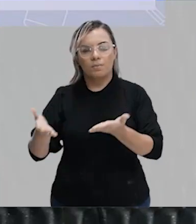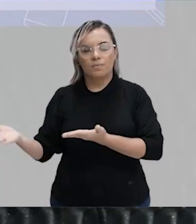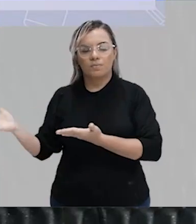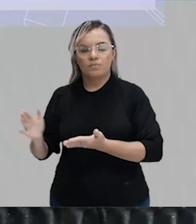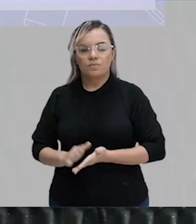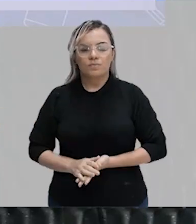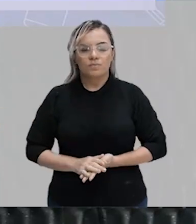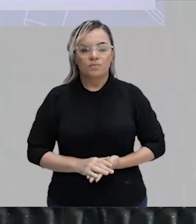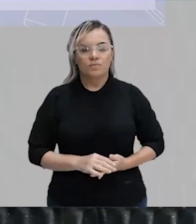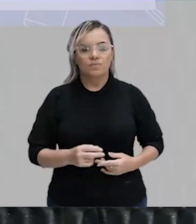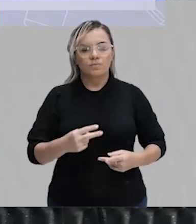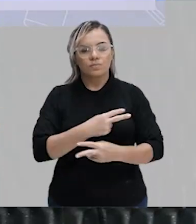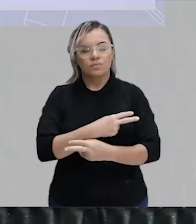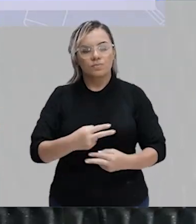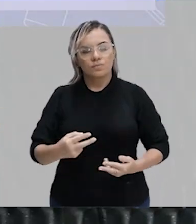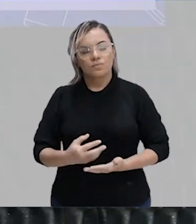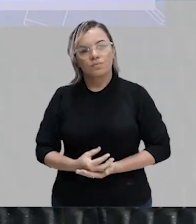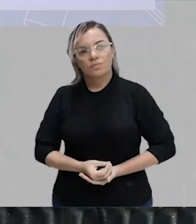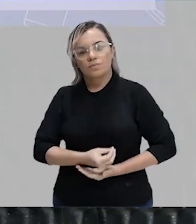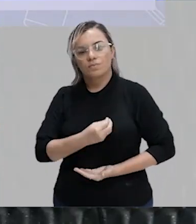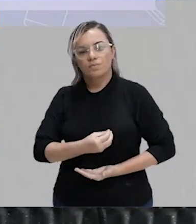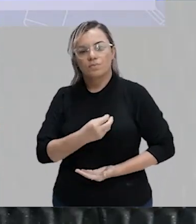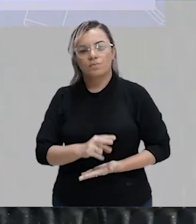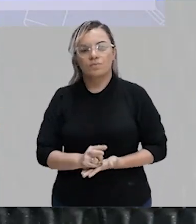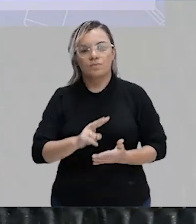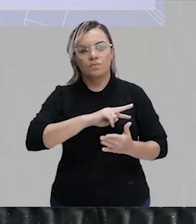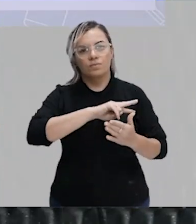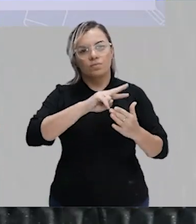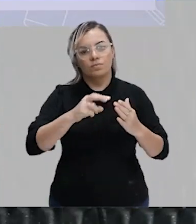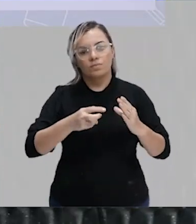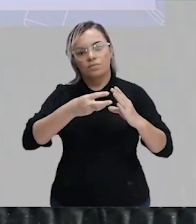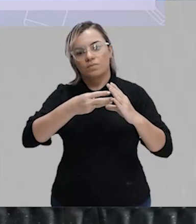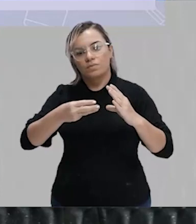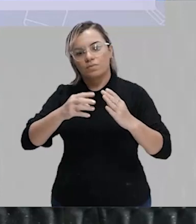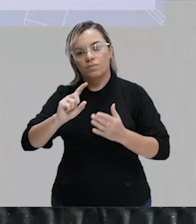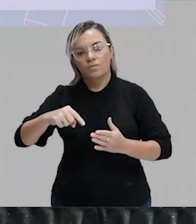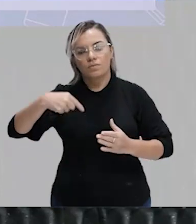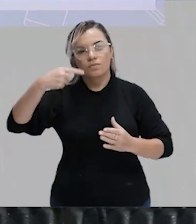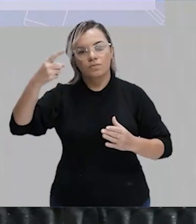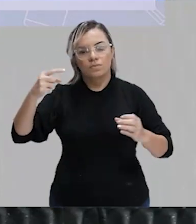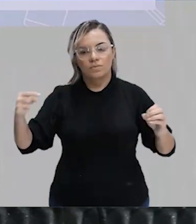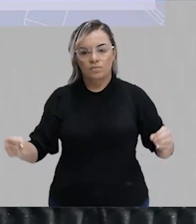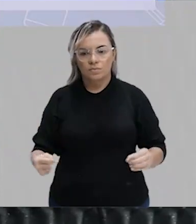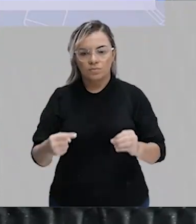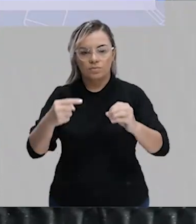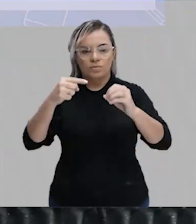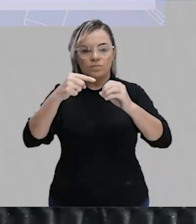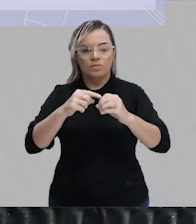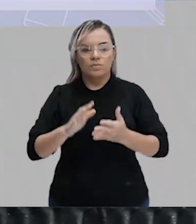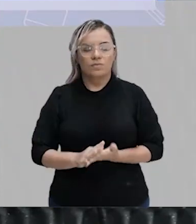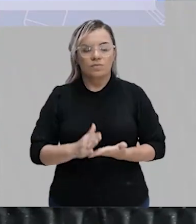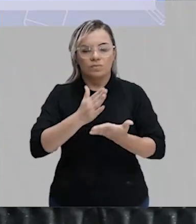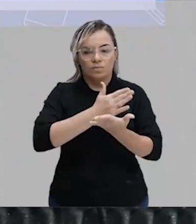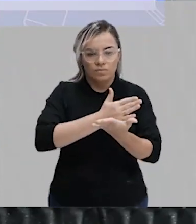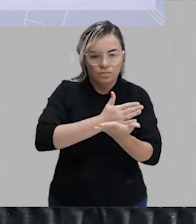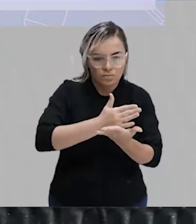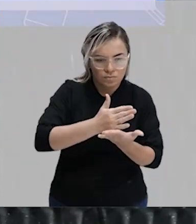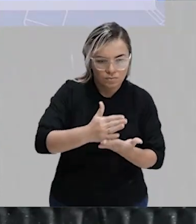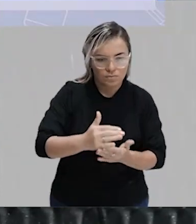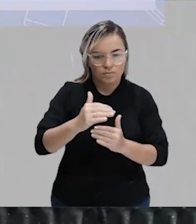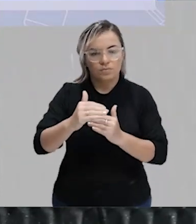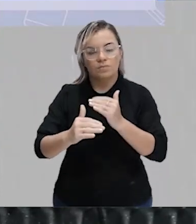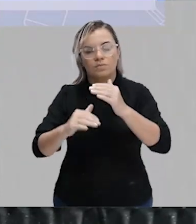ó. Nos organismos multicelulares, após a fecundação, tem início o